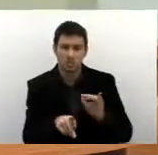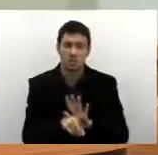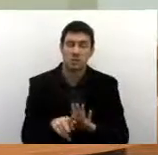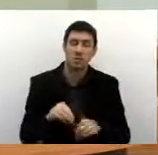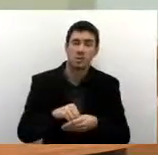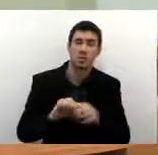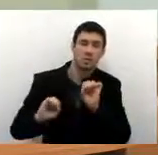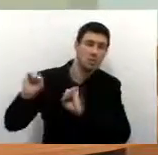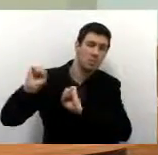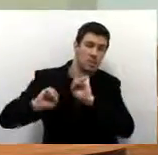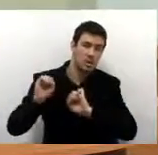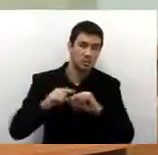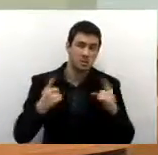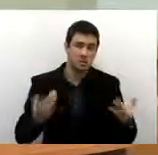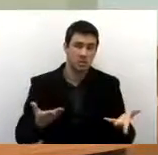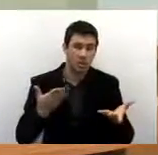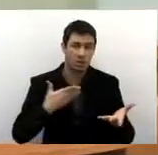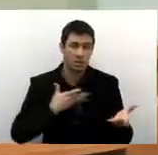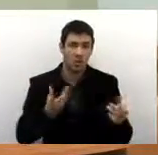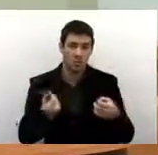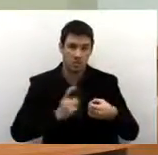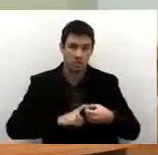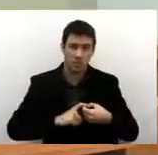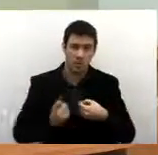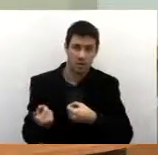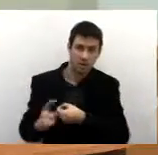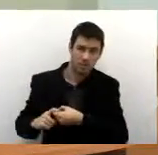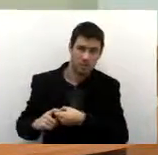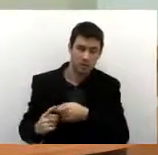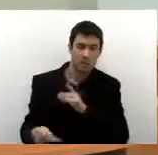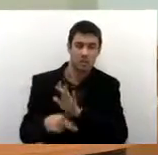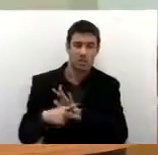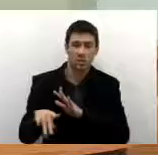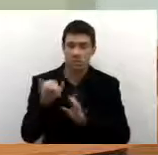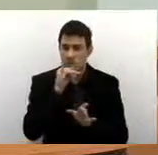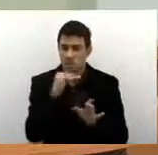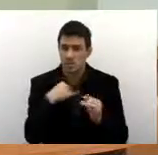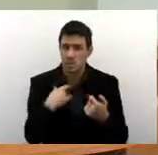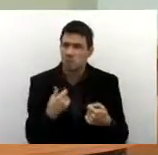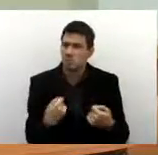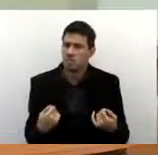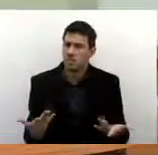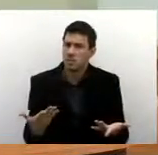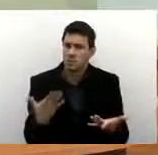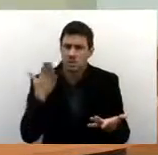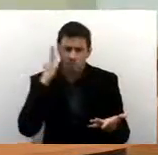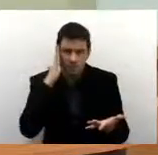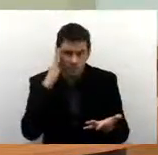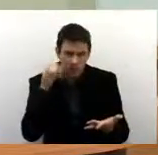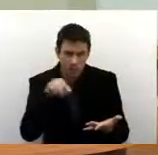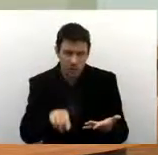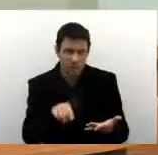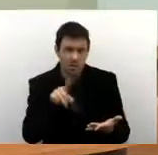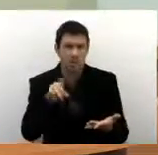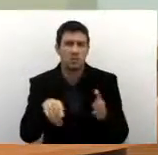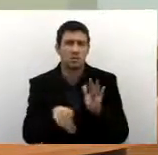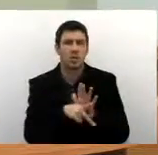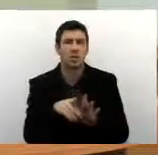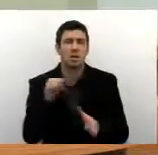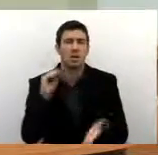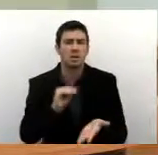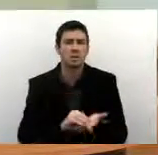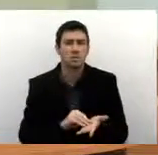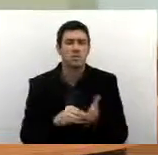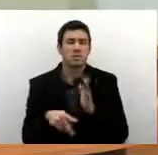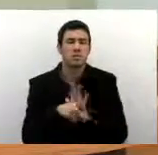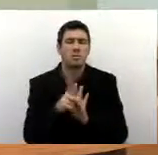das empresas conveniadas para fazer convênios, deveria ter dito aqui que isto aí é estabelecido dentro